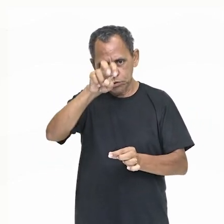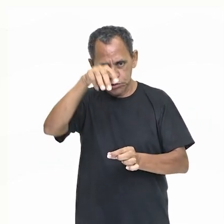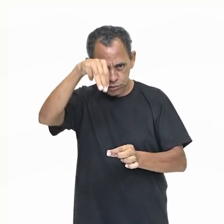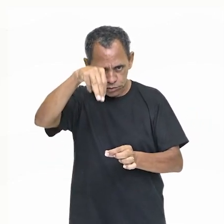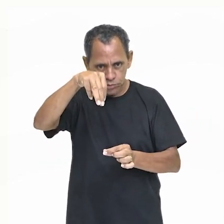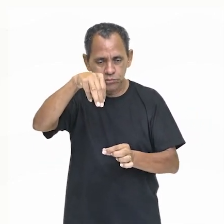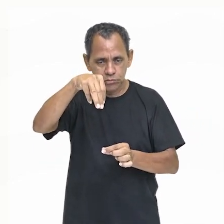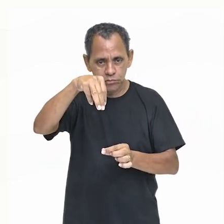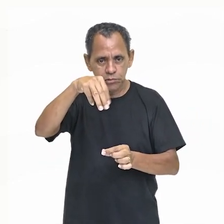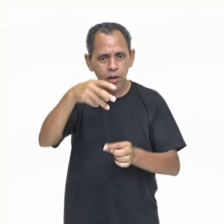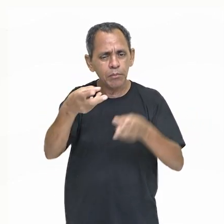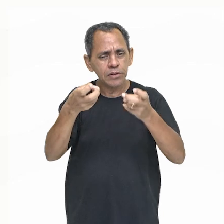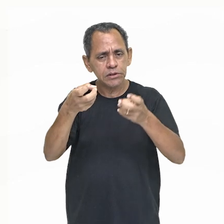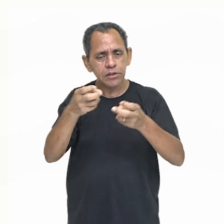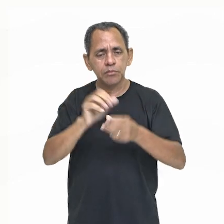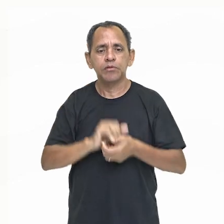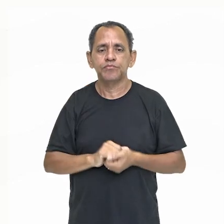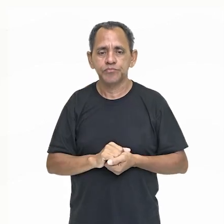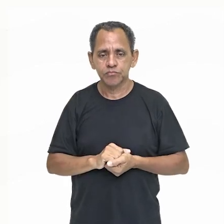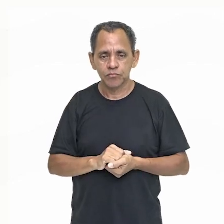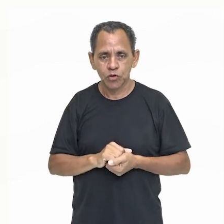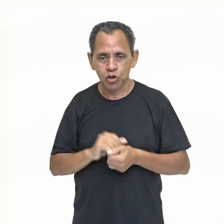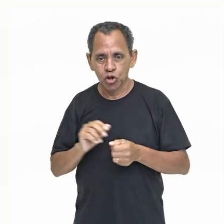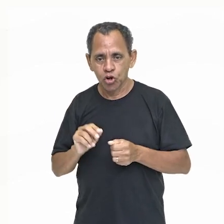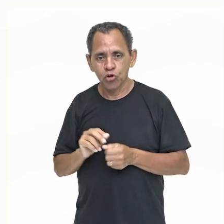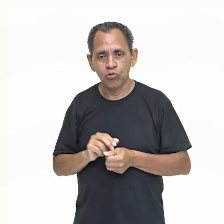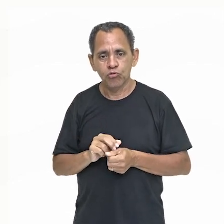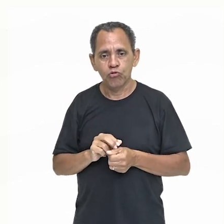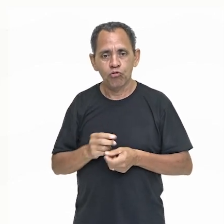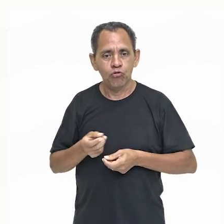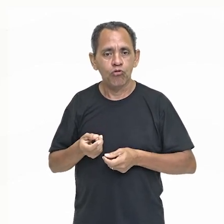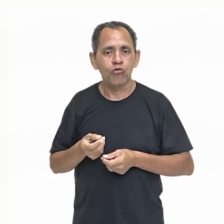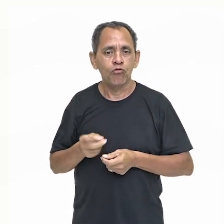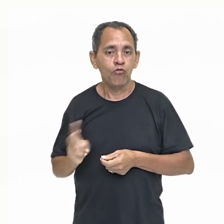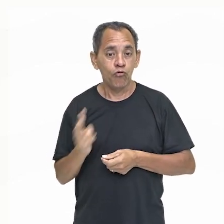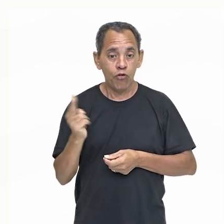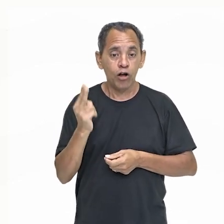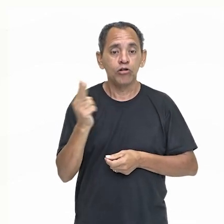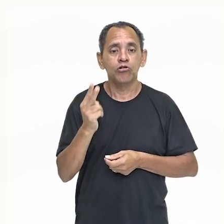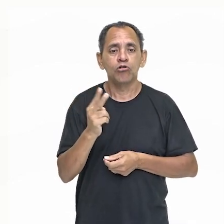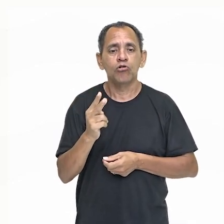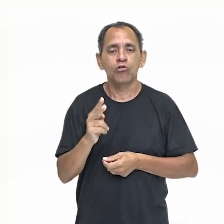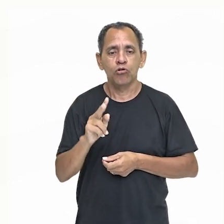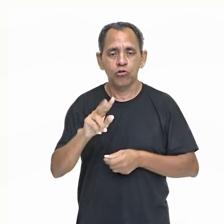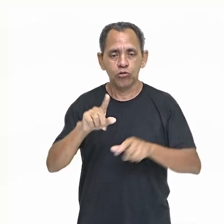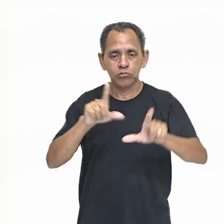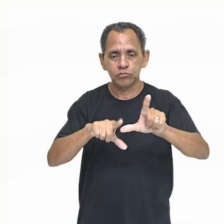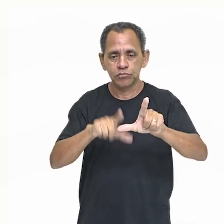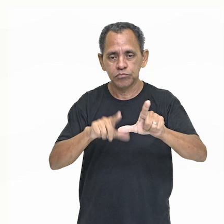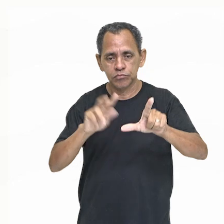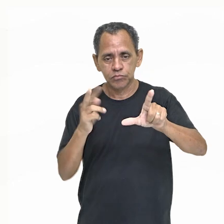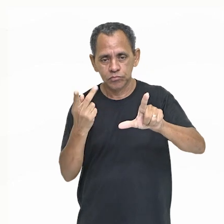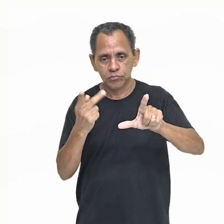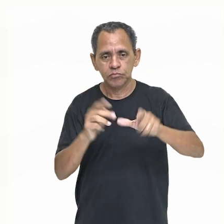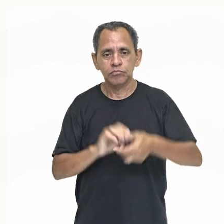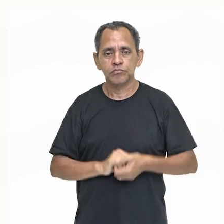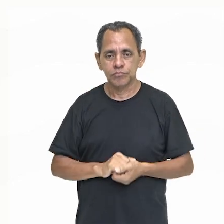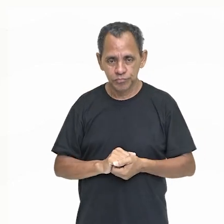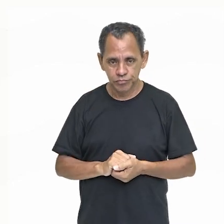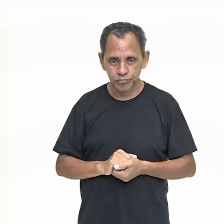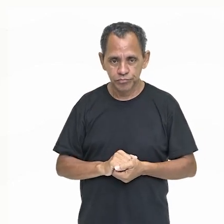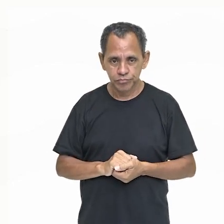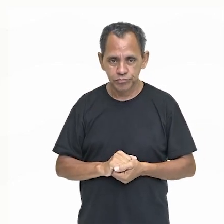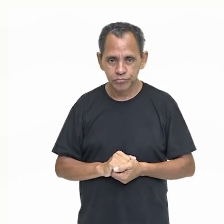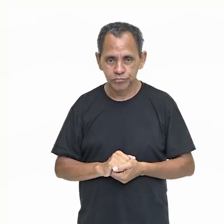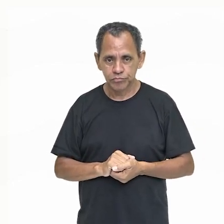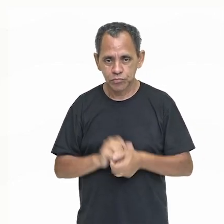veja que esse valor aqui é o h que nós vamos precisar para calcular a energia potencial gravitacional ele é 5 m